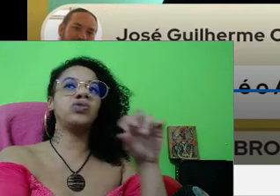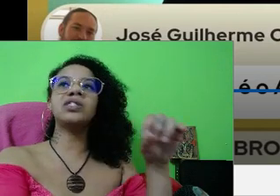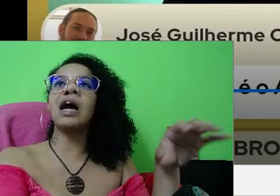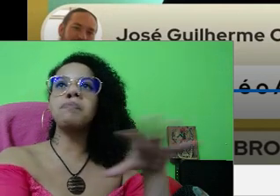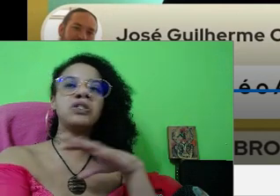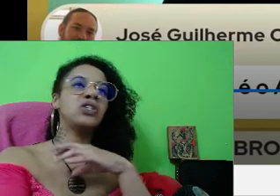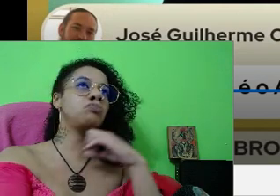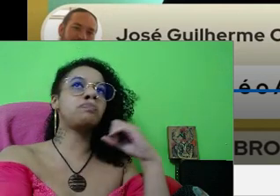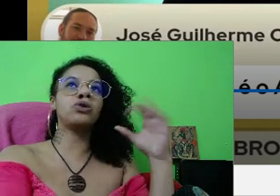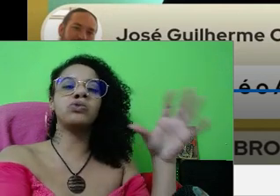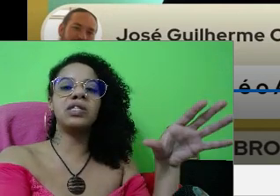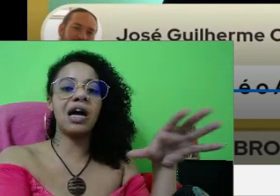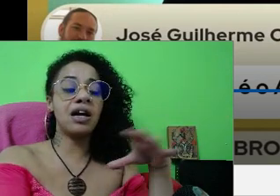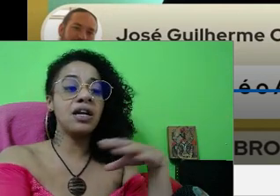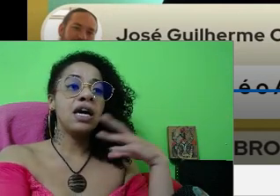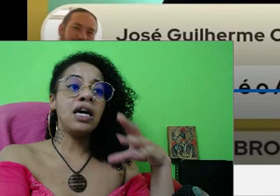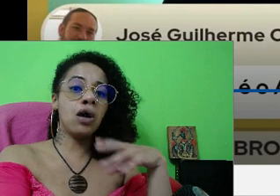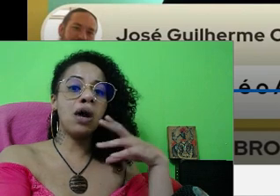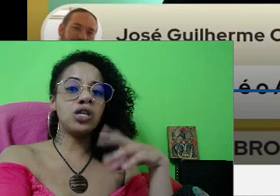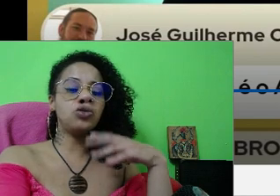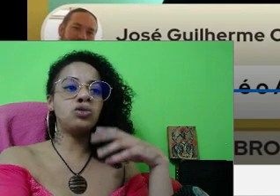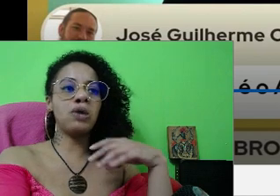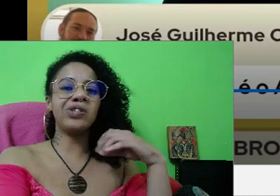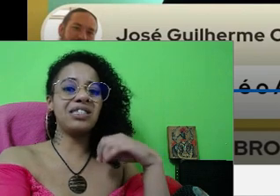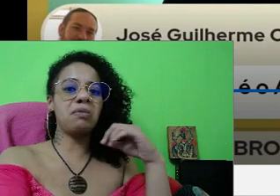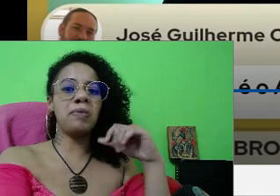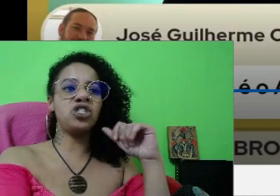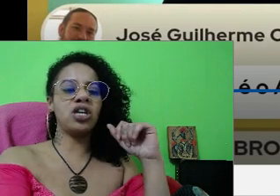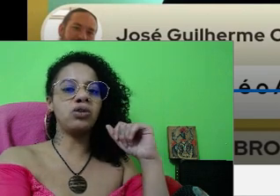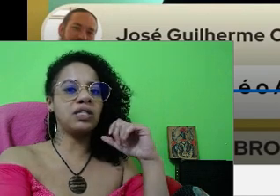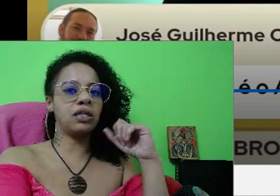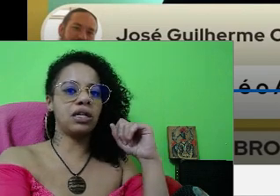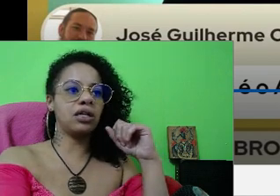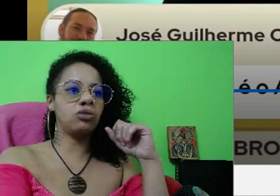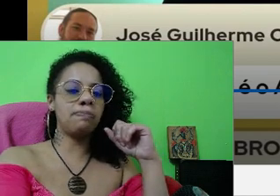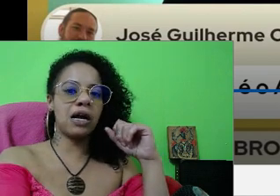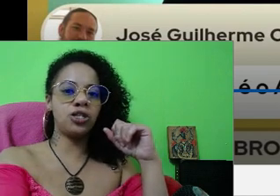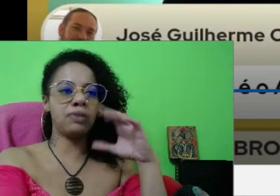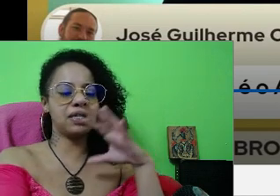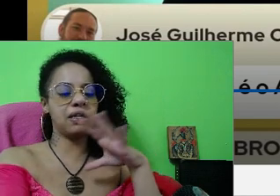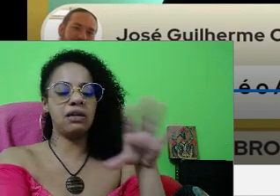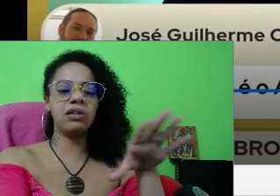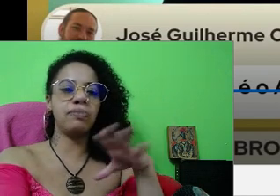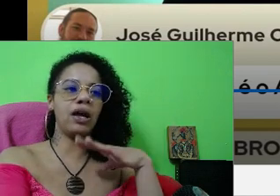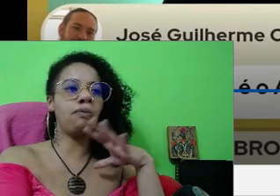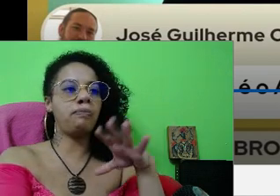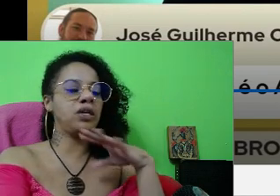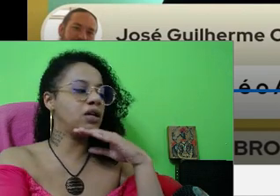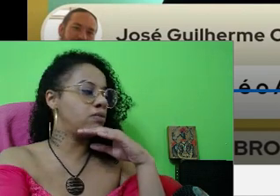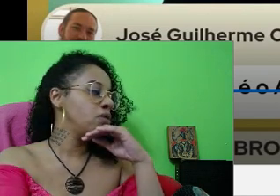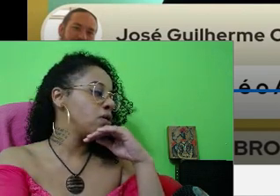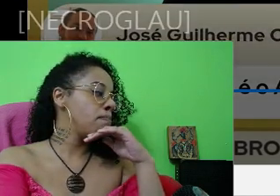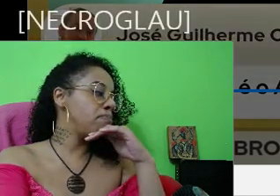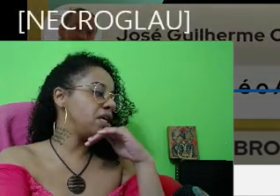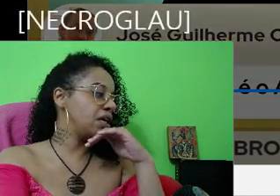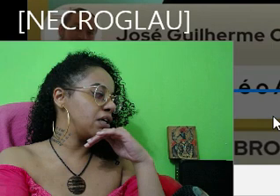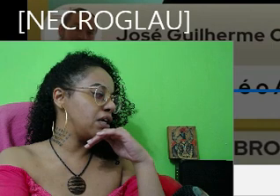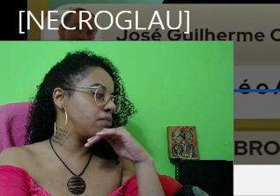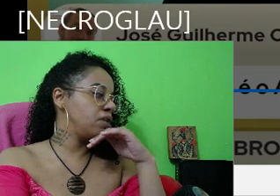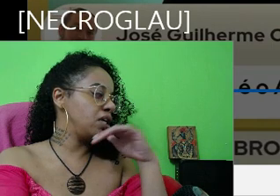eu preciso estar preciso me pronunciar e eu acho isso uma coisa extremamente egocêntrica da tua parte mas aí também é uma opinião